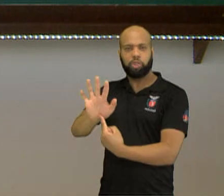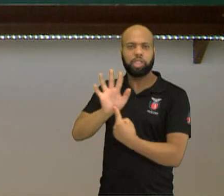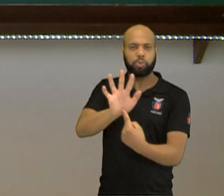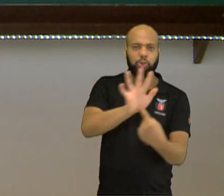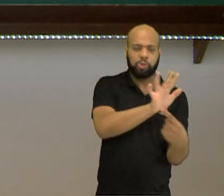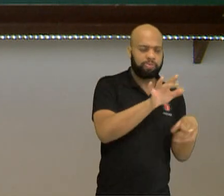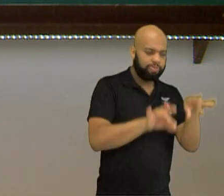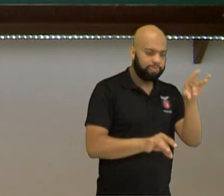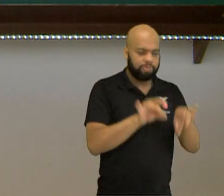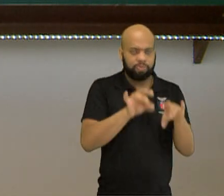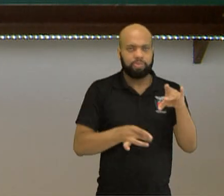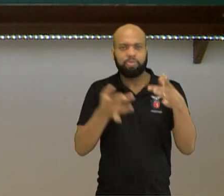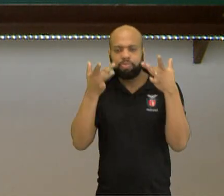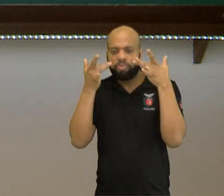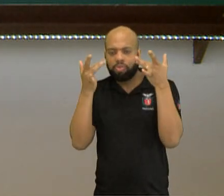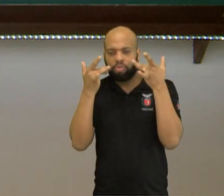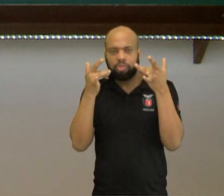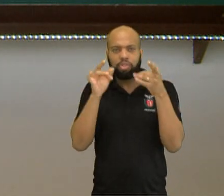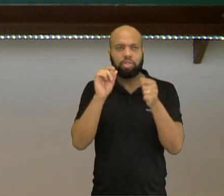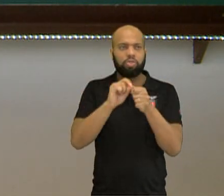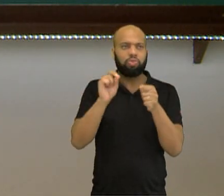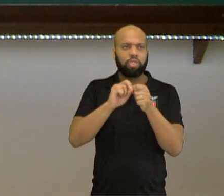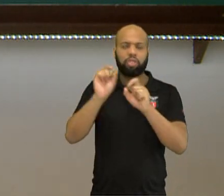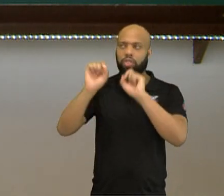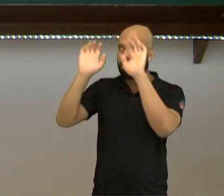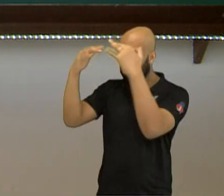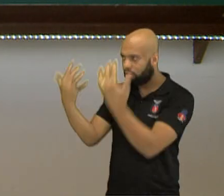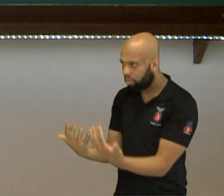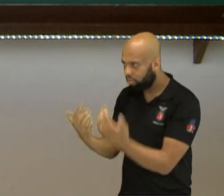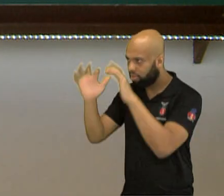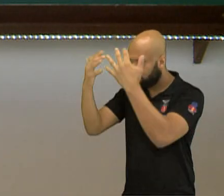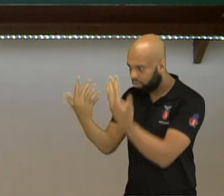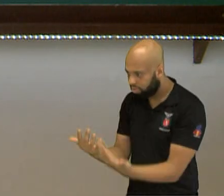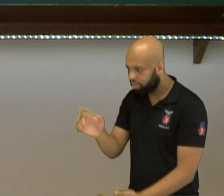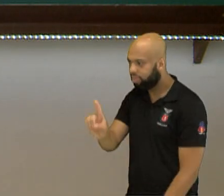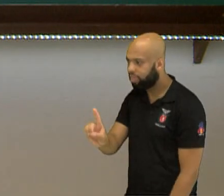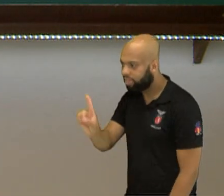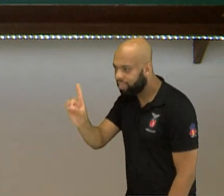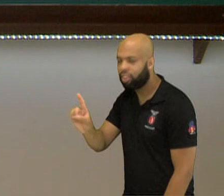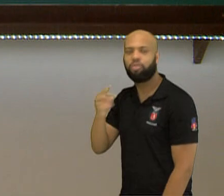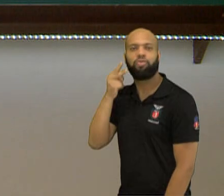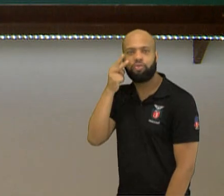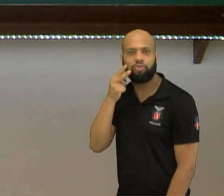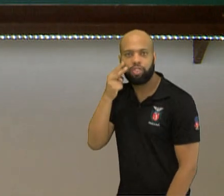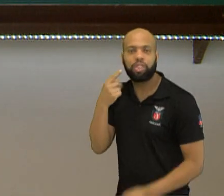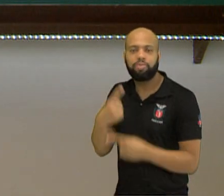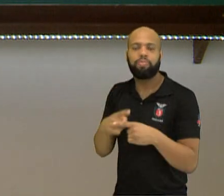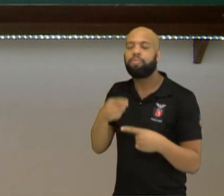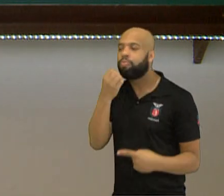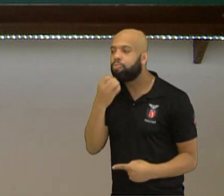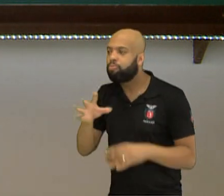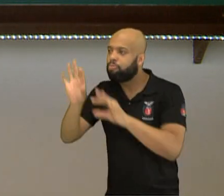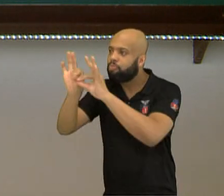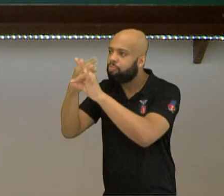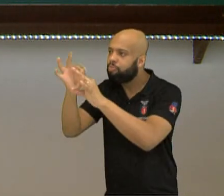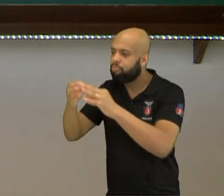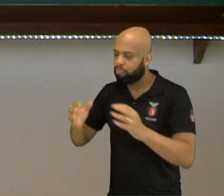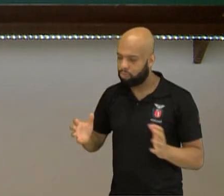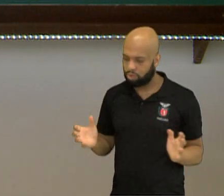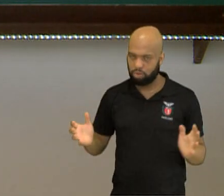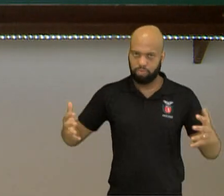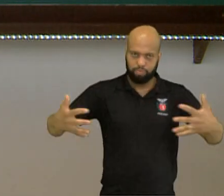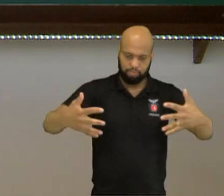encenações, né, feitas ao deus Dionísio, agradecimento à colheita das uvas, né, que foram